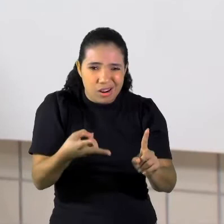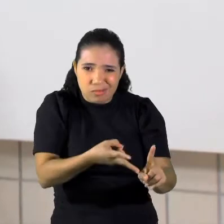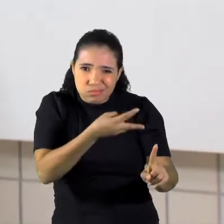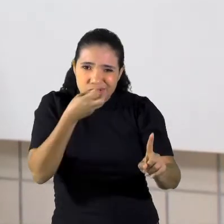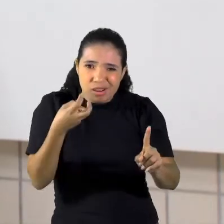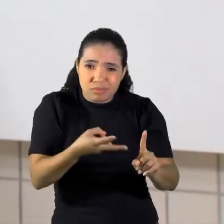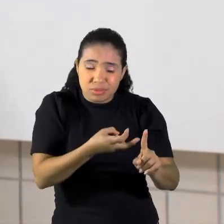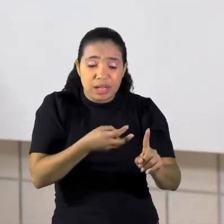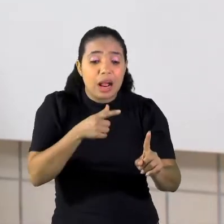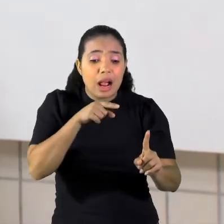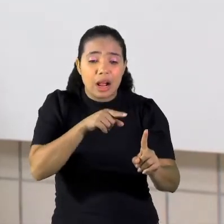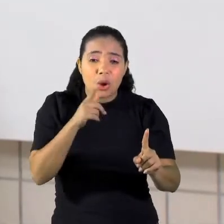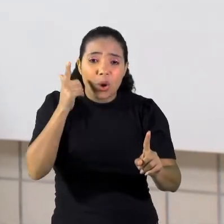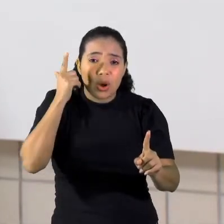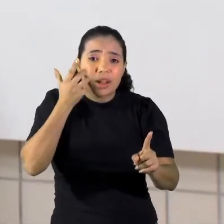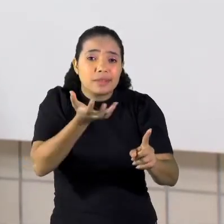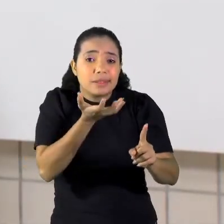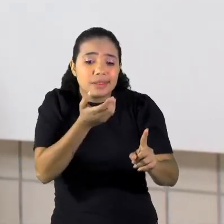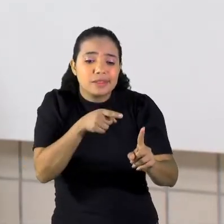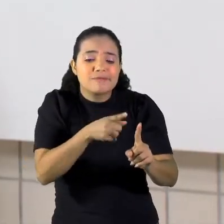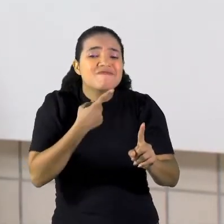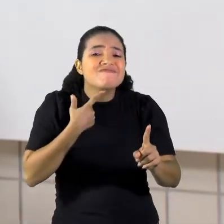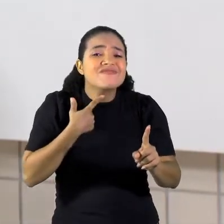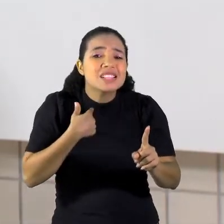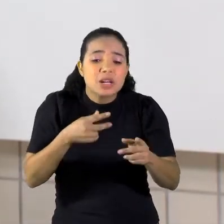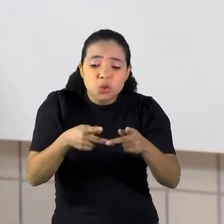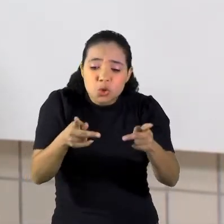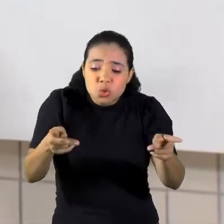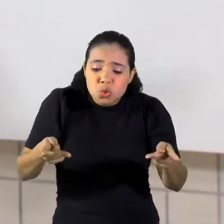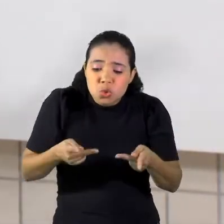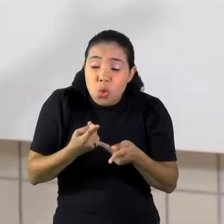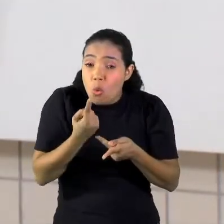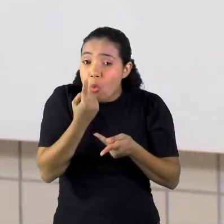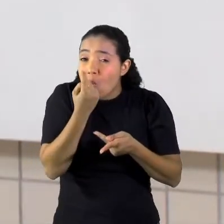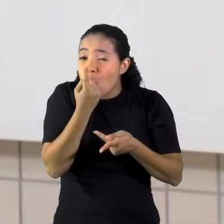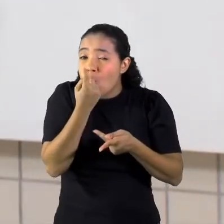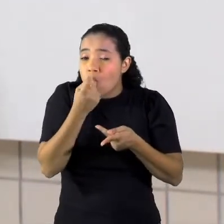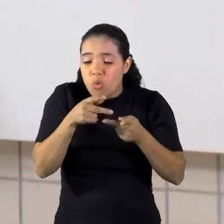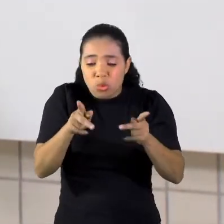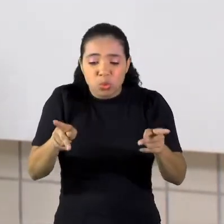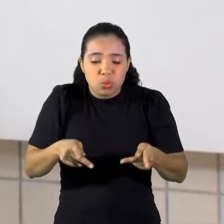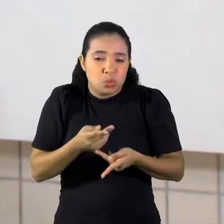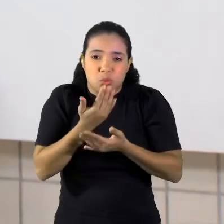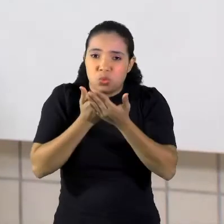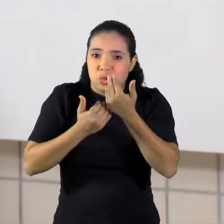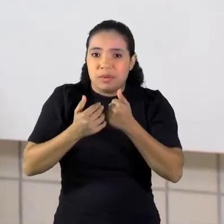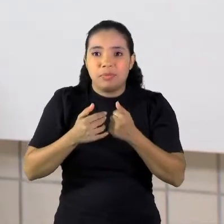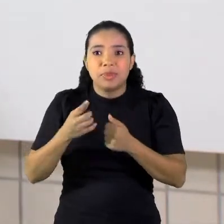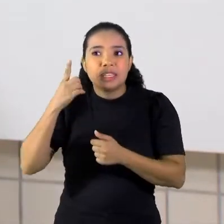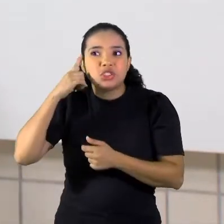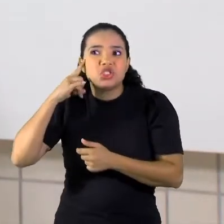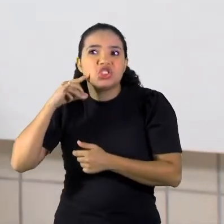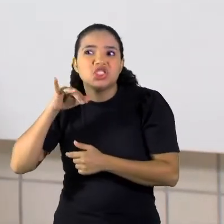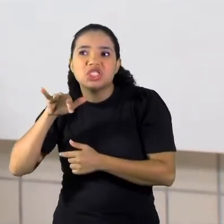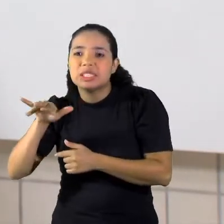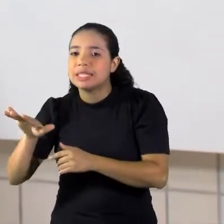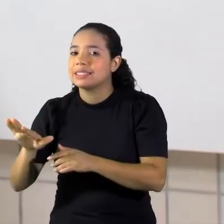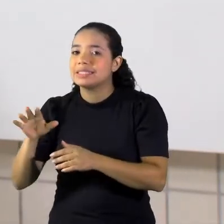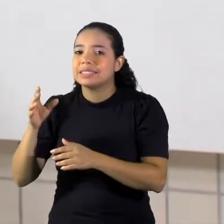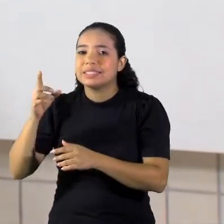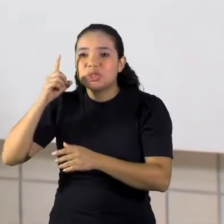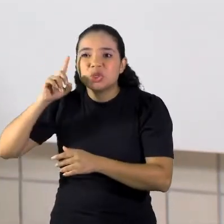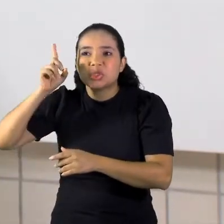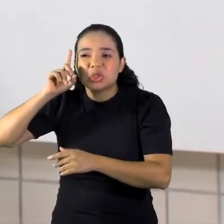para conseguir um único prato de comida, sabe? Após dias sem se alimentar. Era uma situação